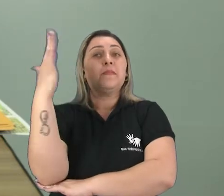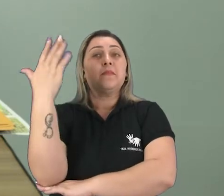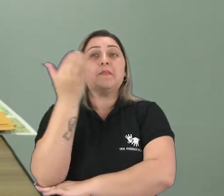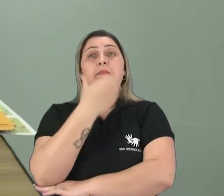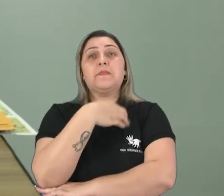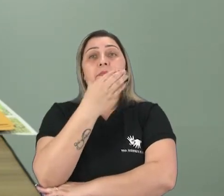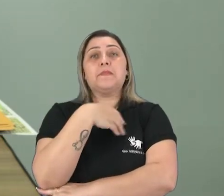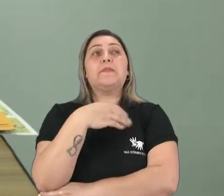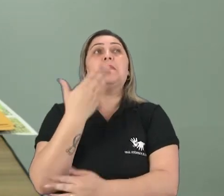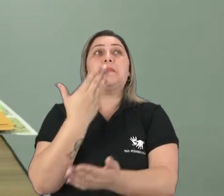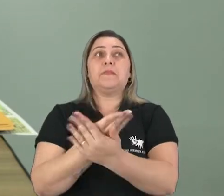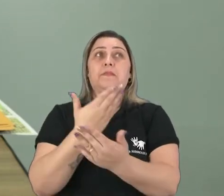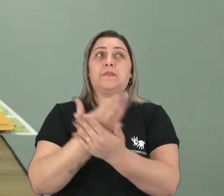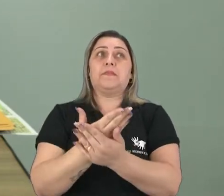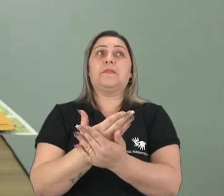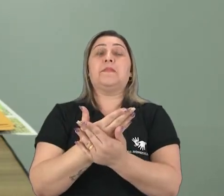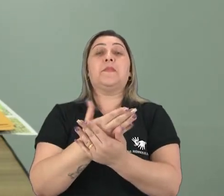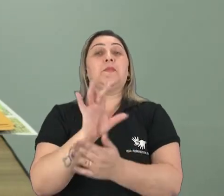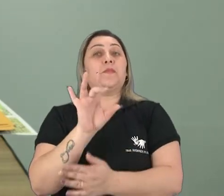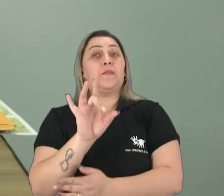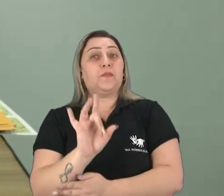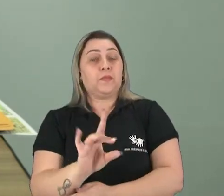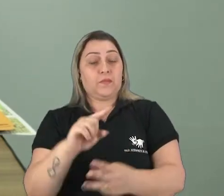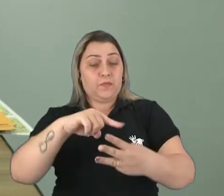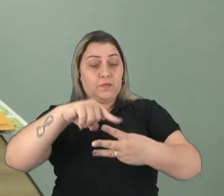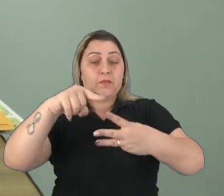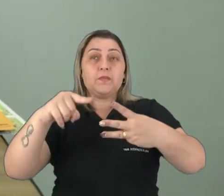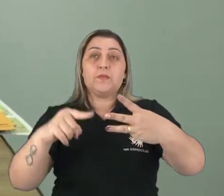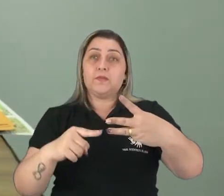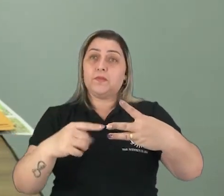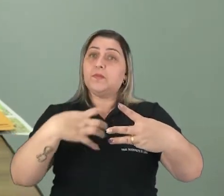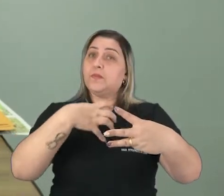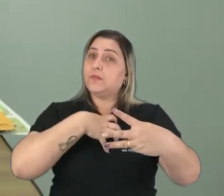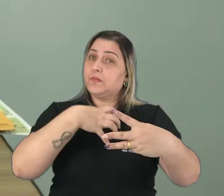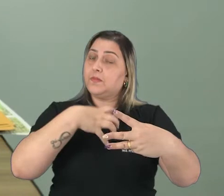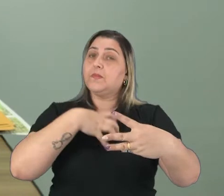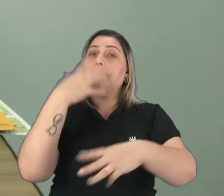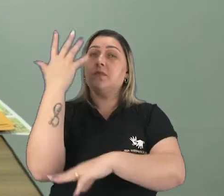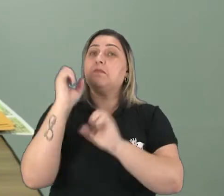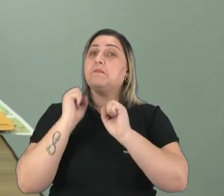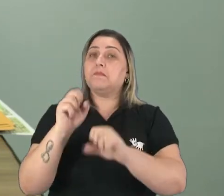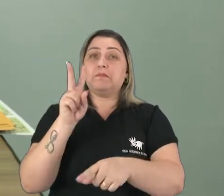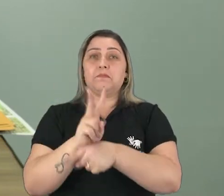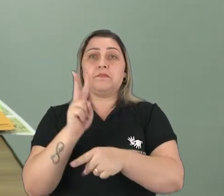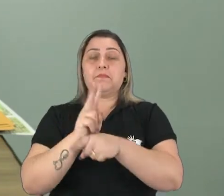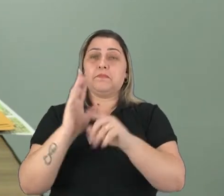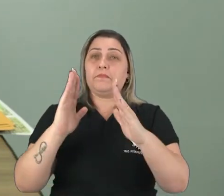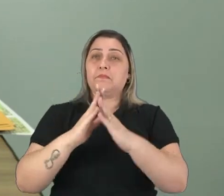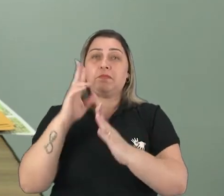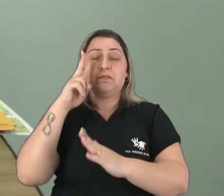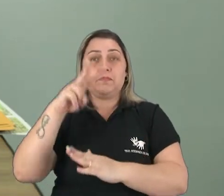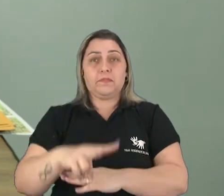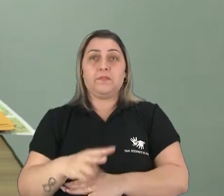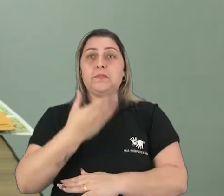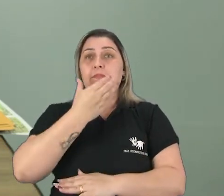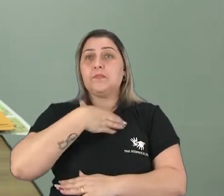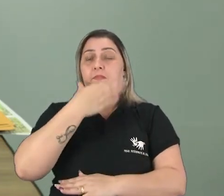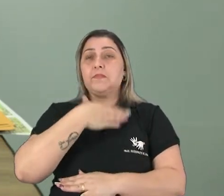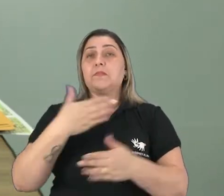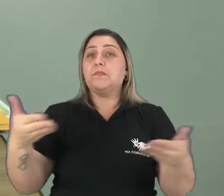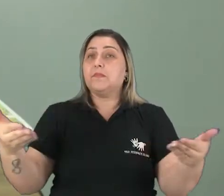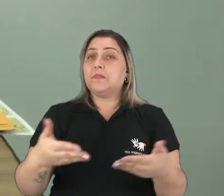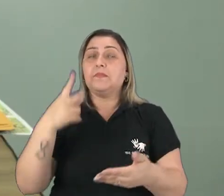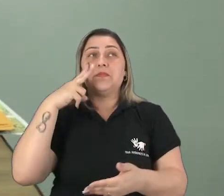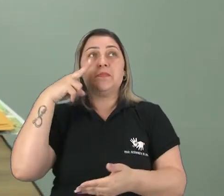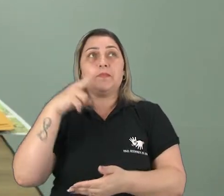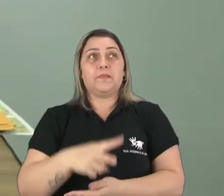frutíferas. Nós estamos estudando sobre 3 tipos de plantas que podemos cultivar em casa. Nós vimos as frutíferas, agora